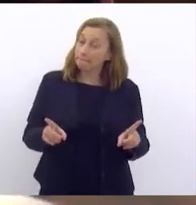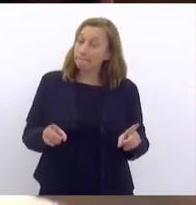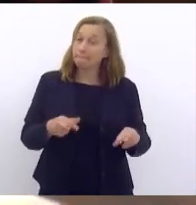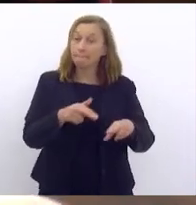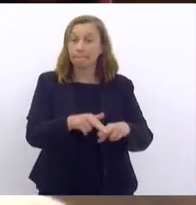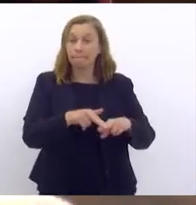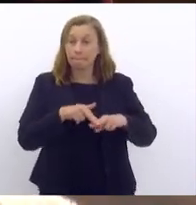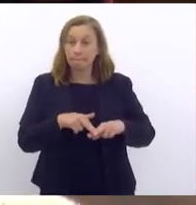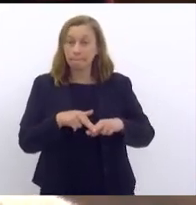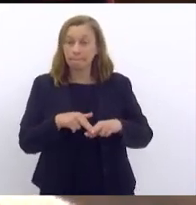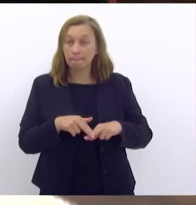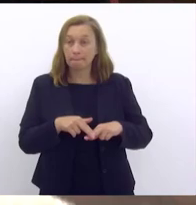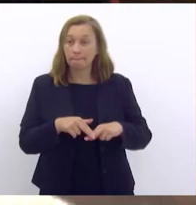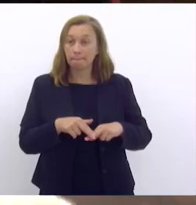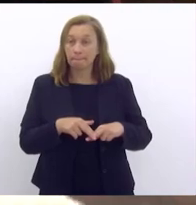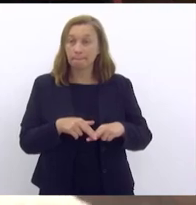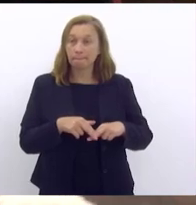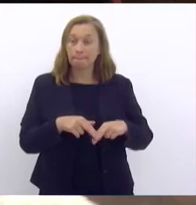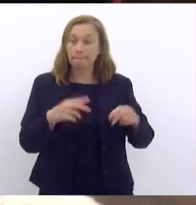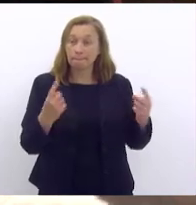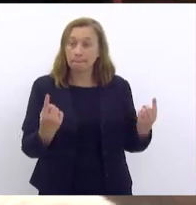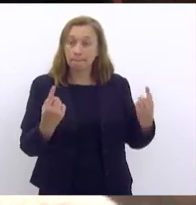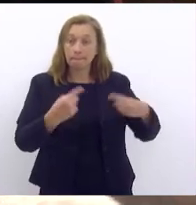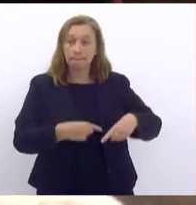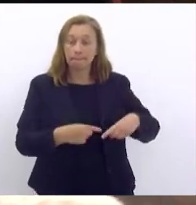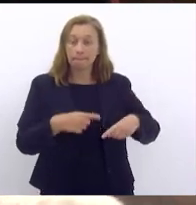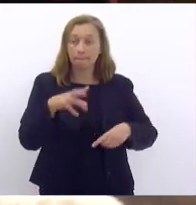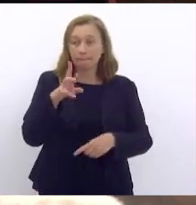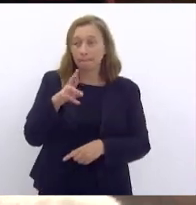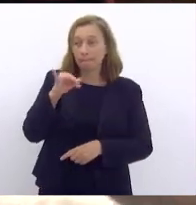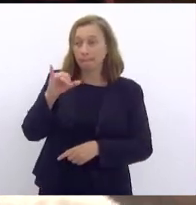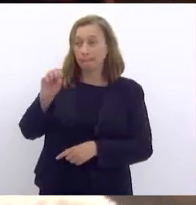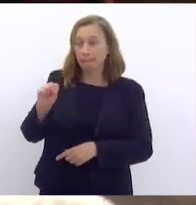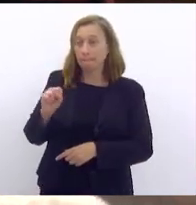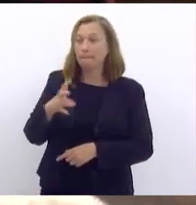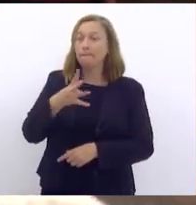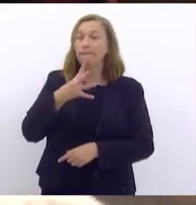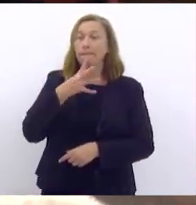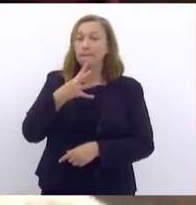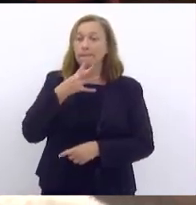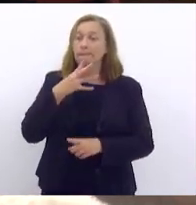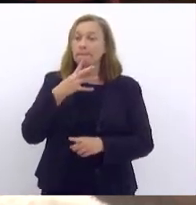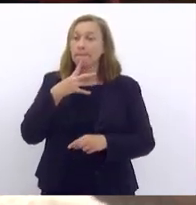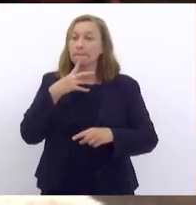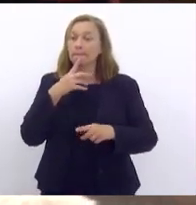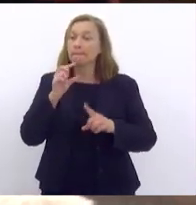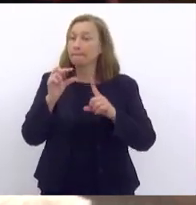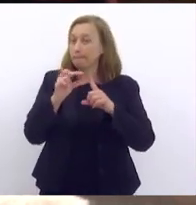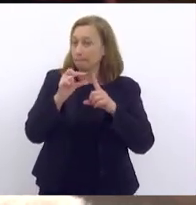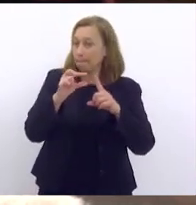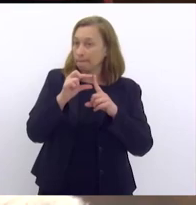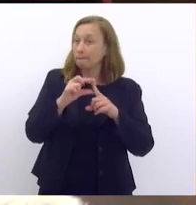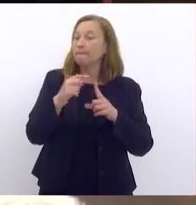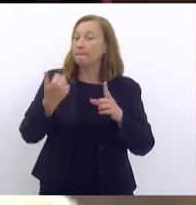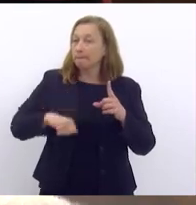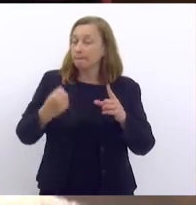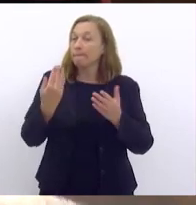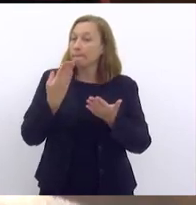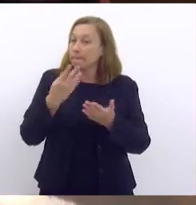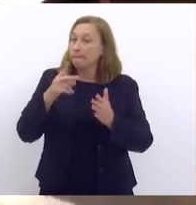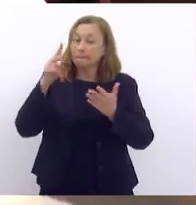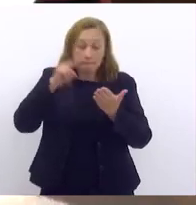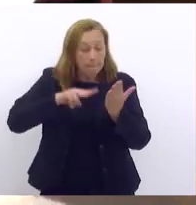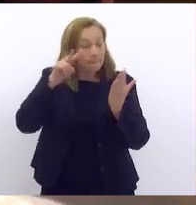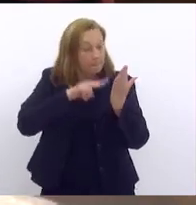batalha, acabam tendo um conhecimento das palavras, que eles têm que ficar lá lendo, estudando lá o dicionário para